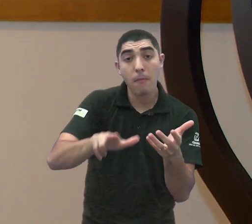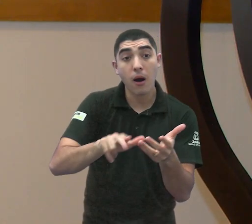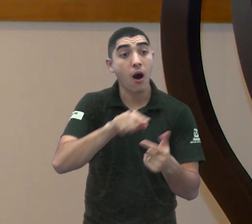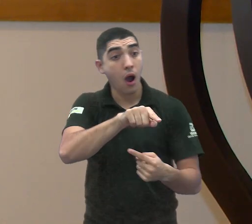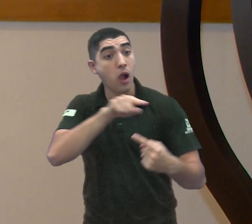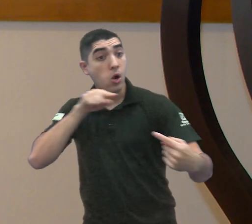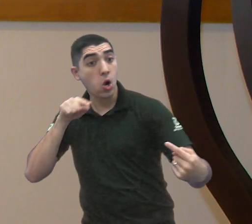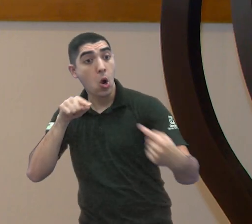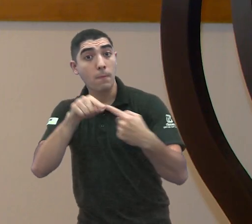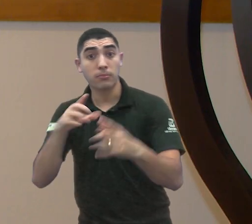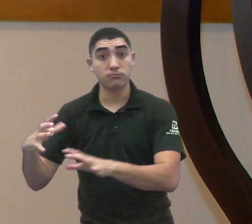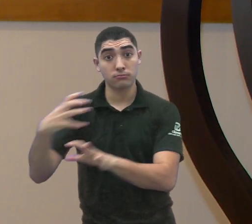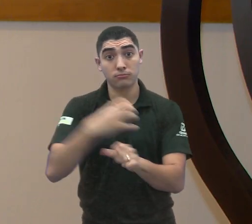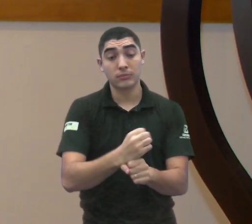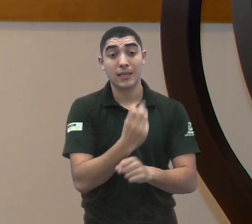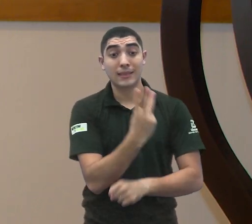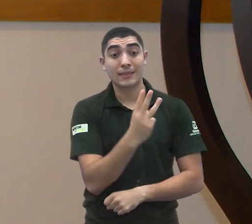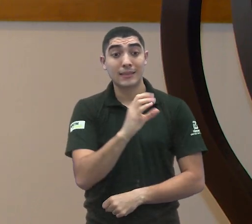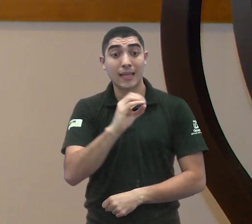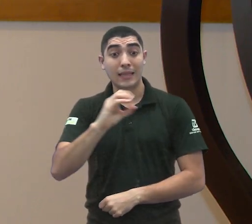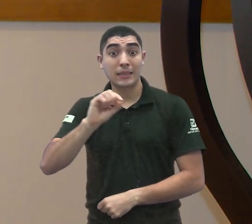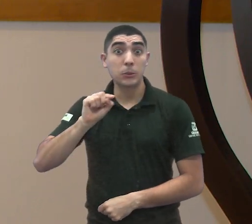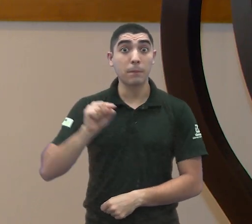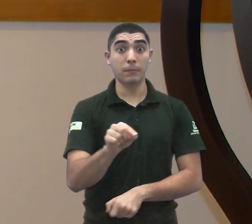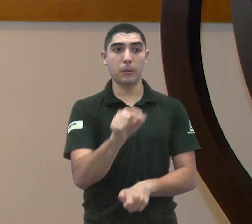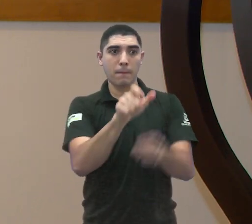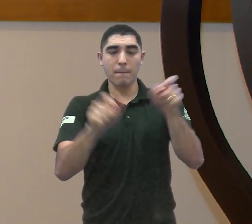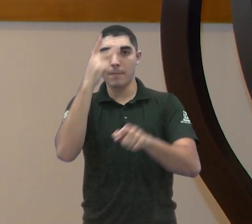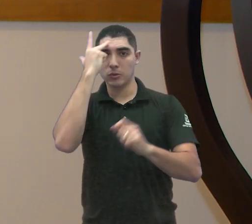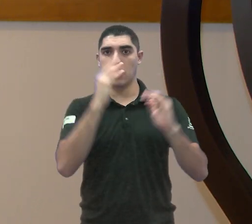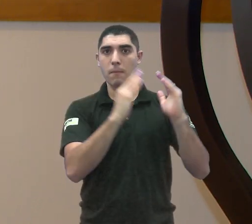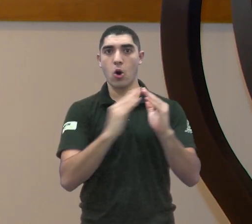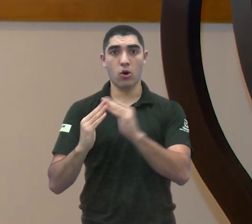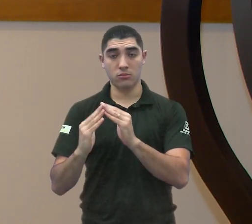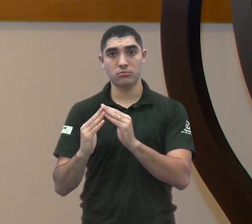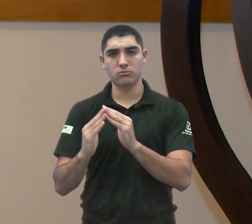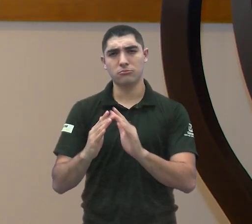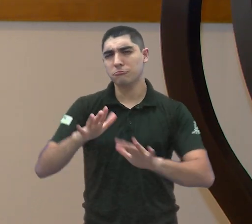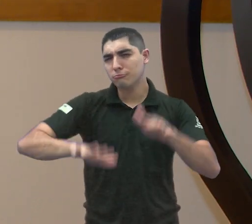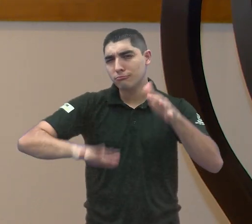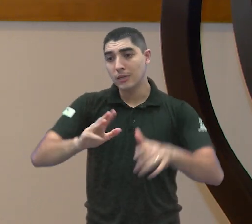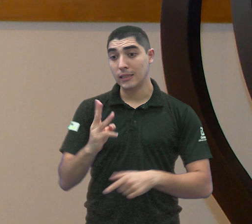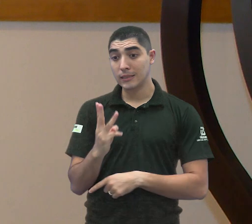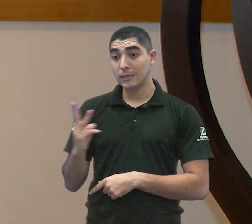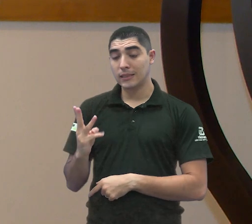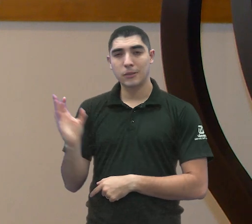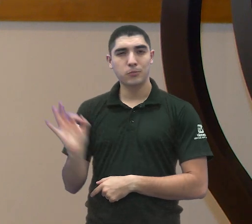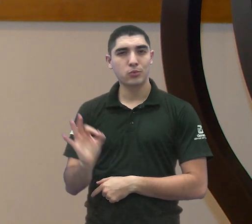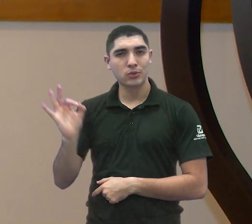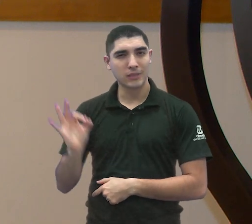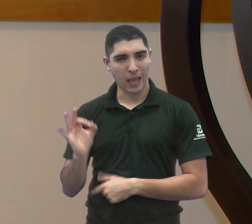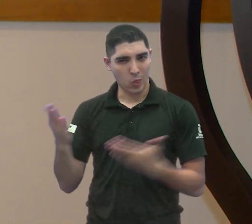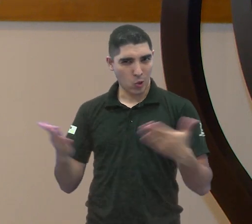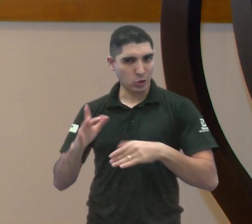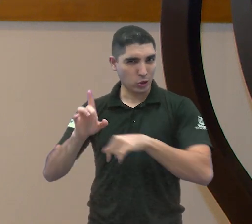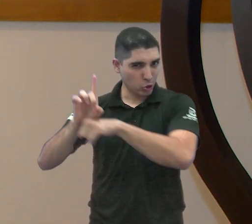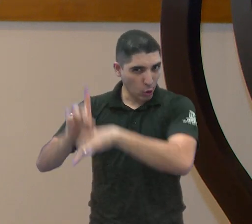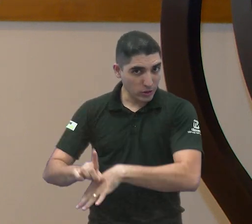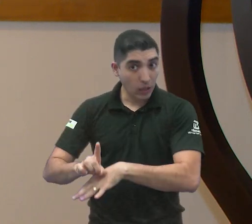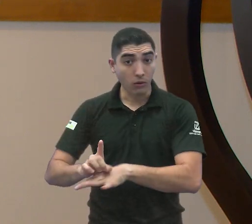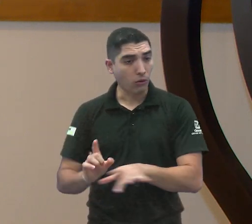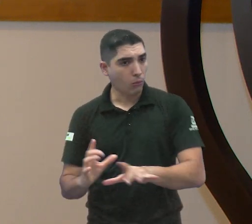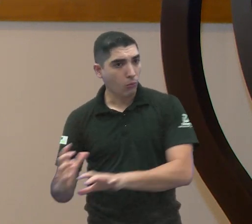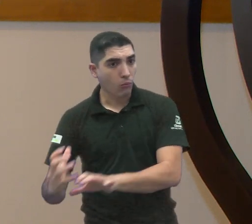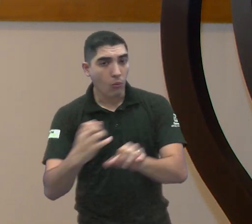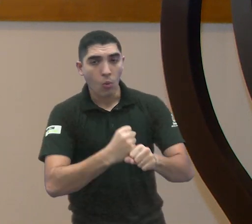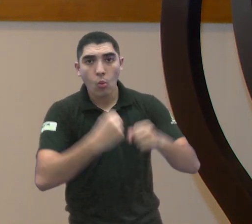já contava com mais de 300 mil habitantes. 1/3 praticamente do que é hoje a população da diocese. Mas